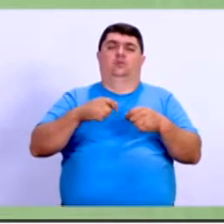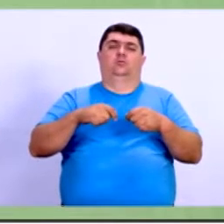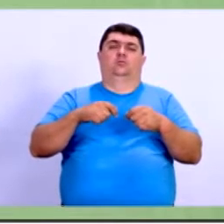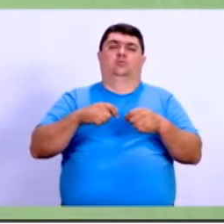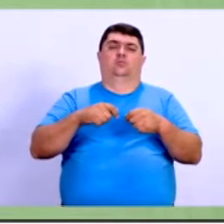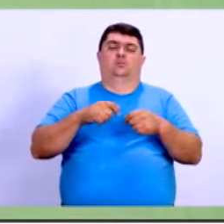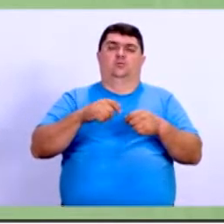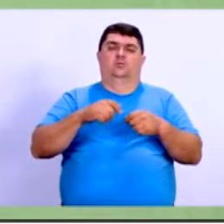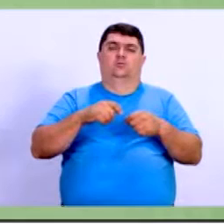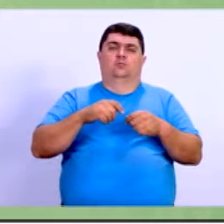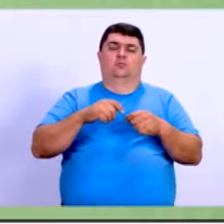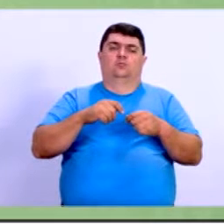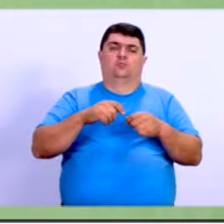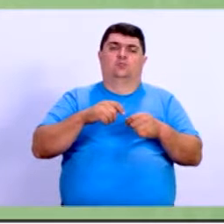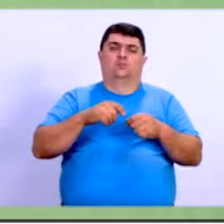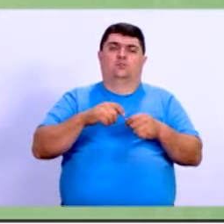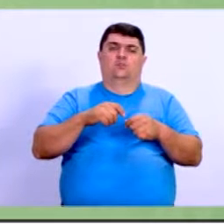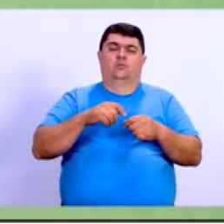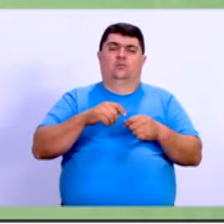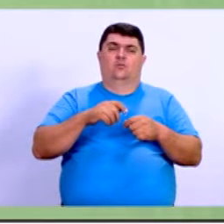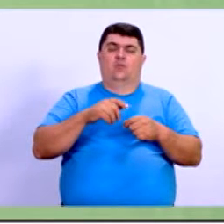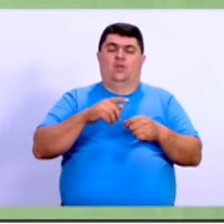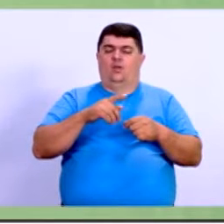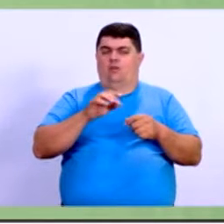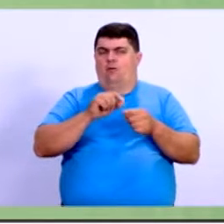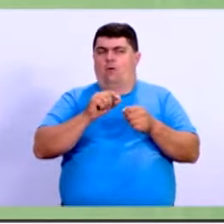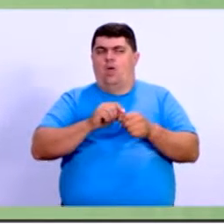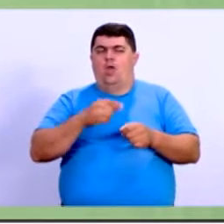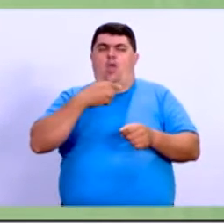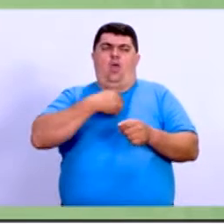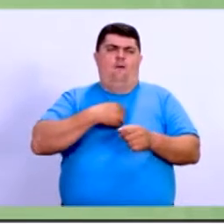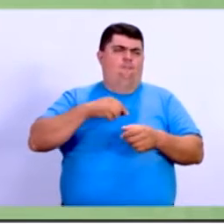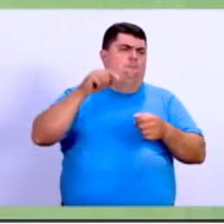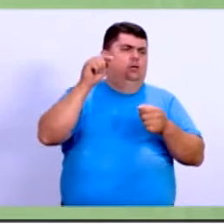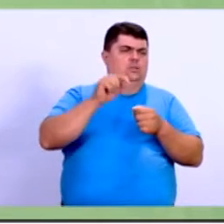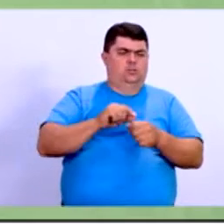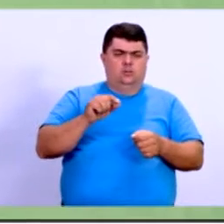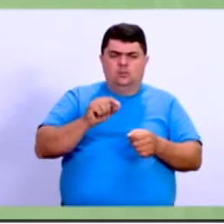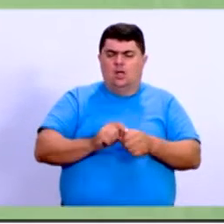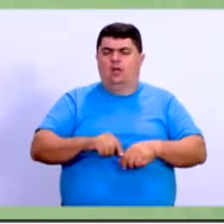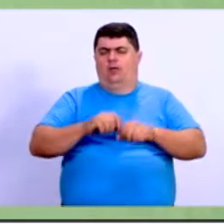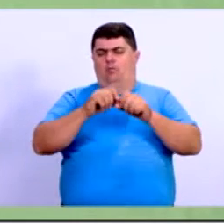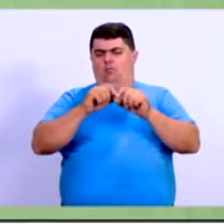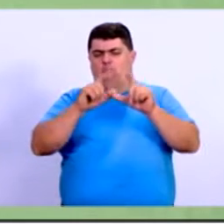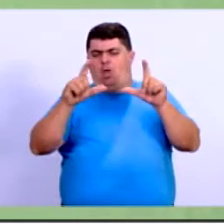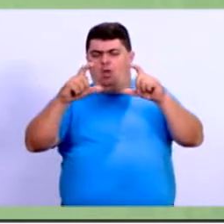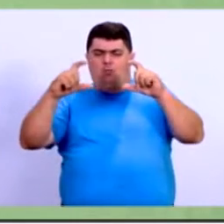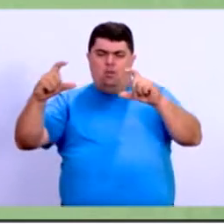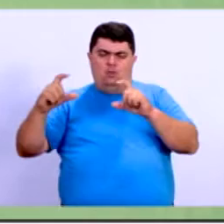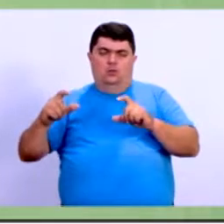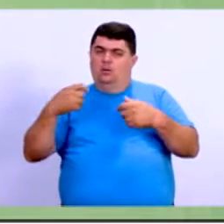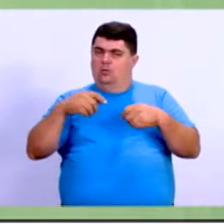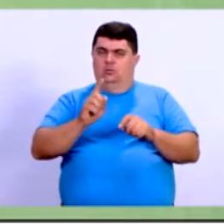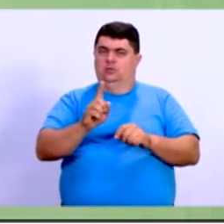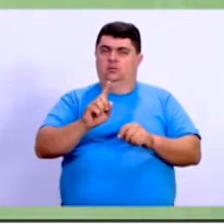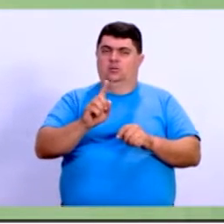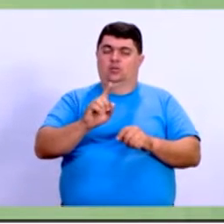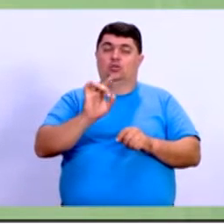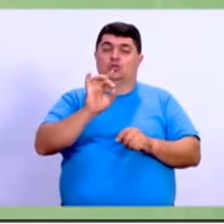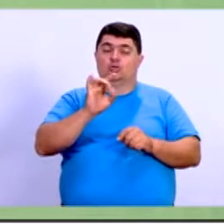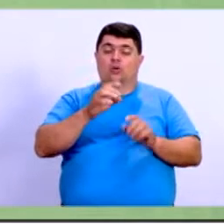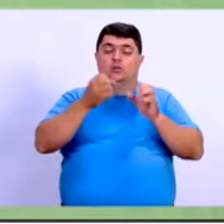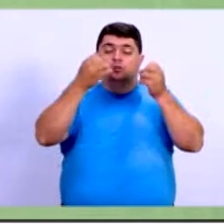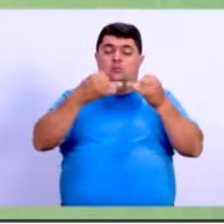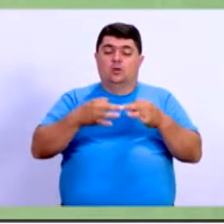tá? E não como deve ser feito. Eu não tenho que me preocupar em como que vai ser a lógica